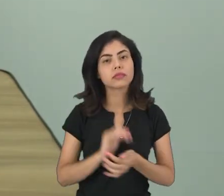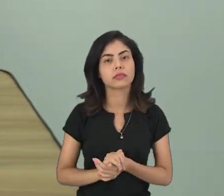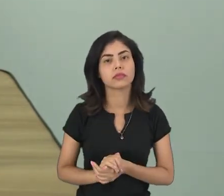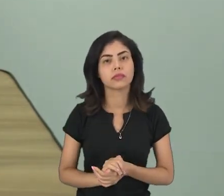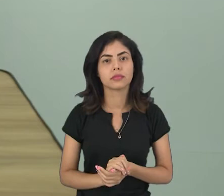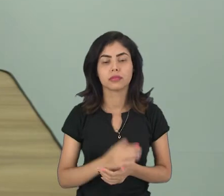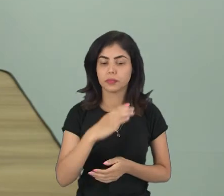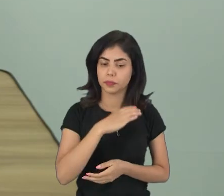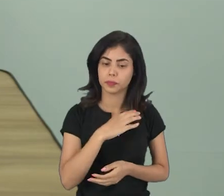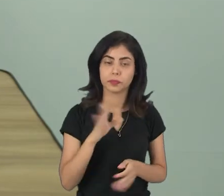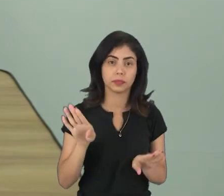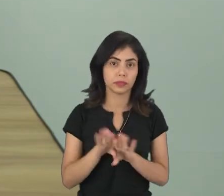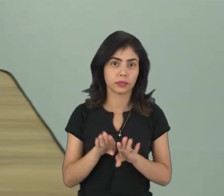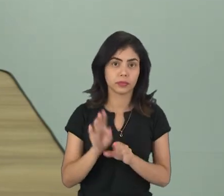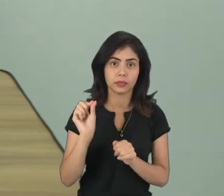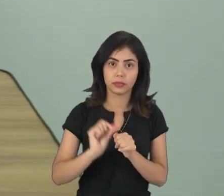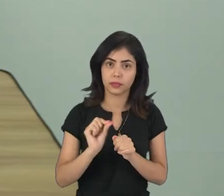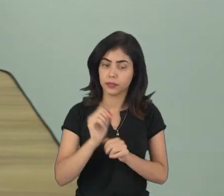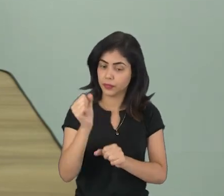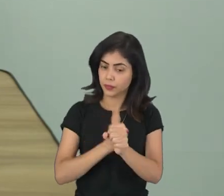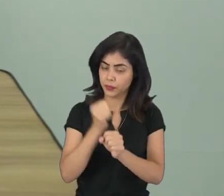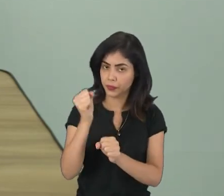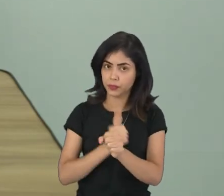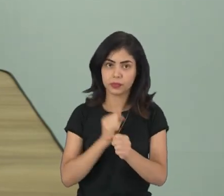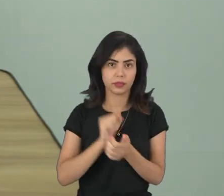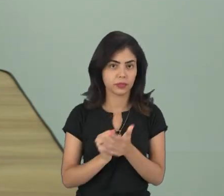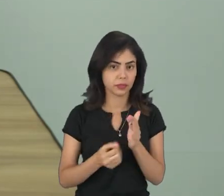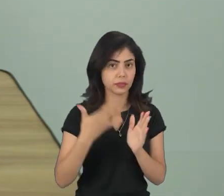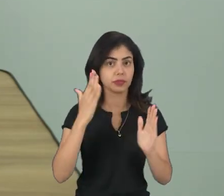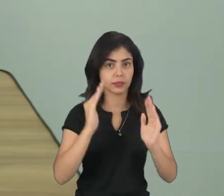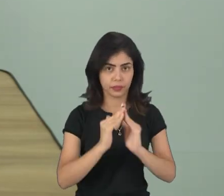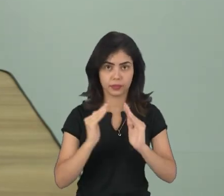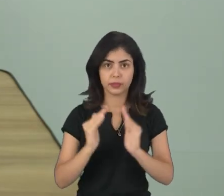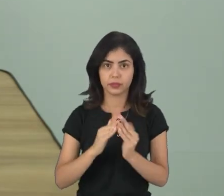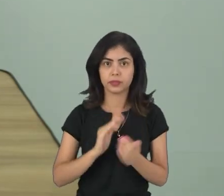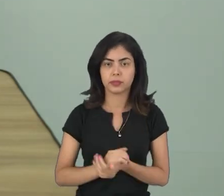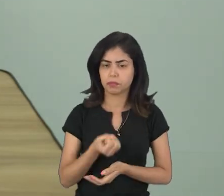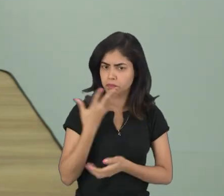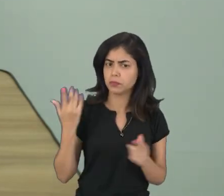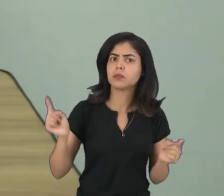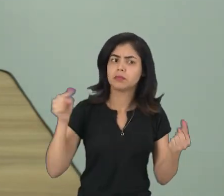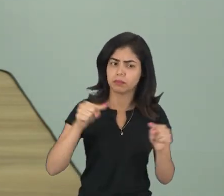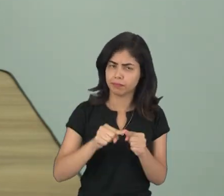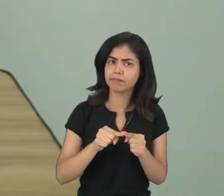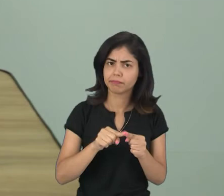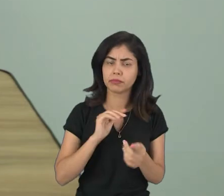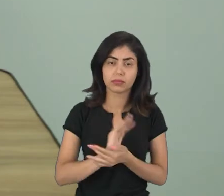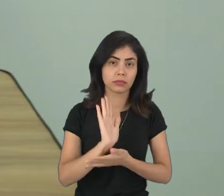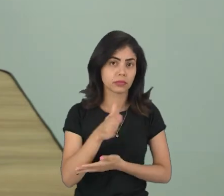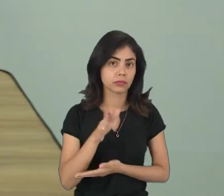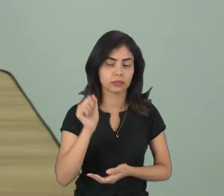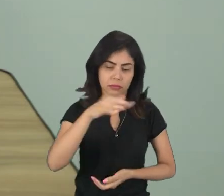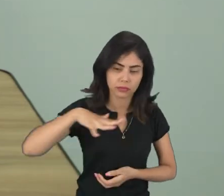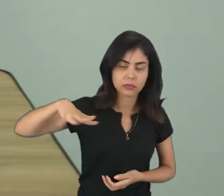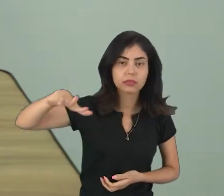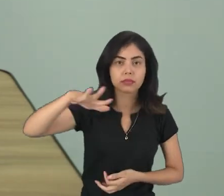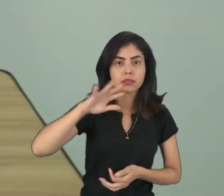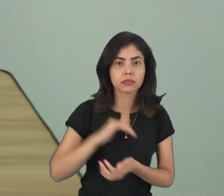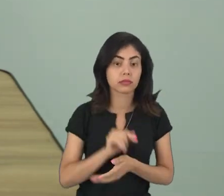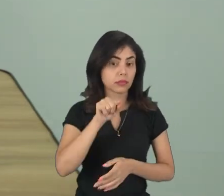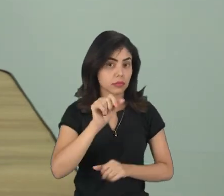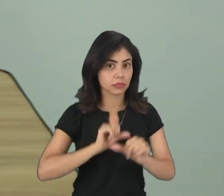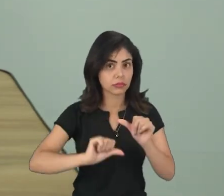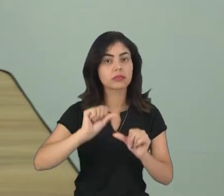na cidade tem as construções, muitas moradias que são bem próximas. Já na zona rural,